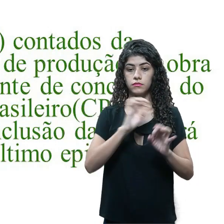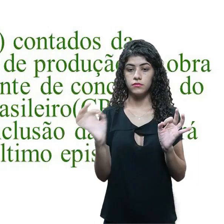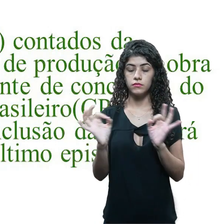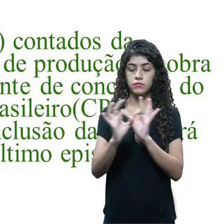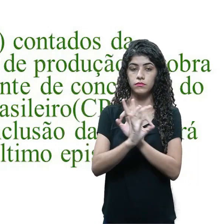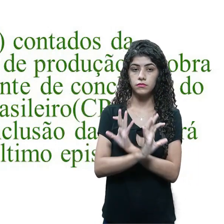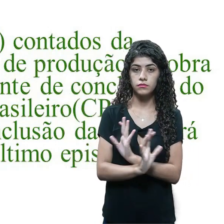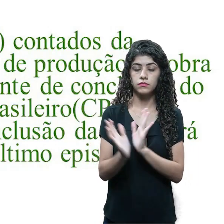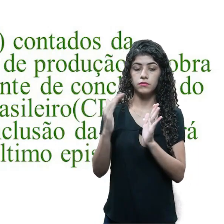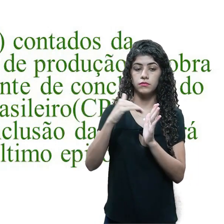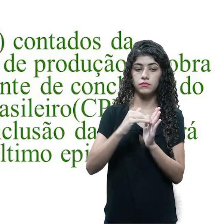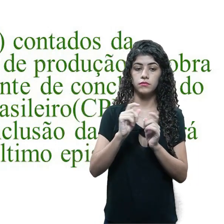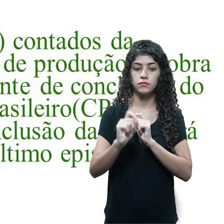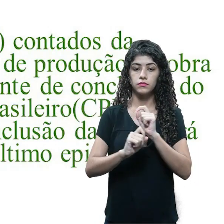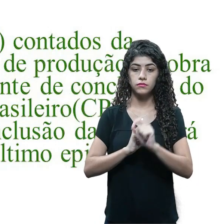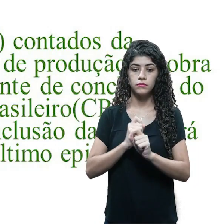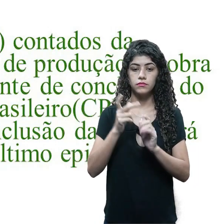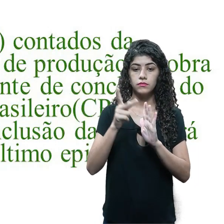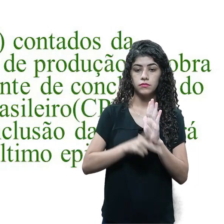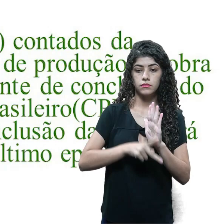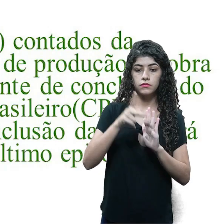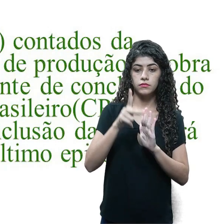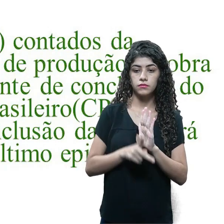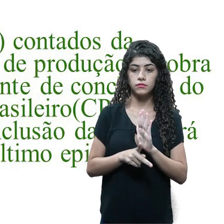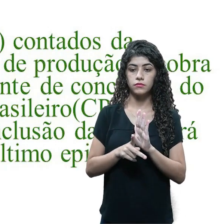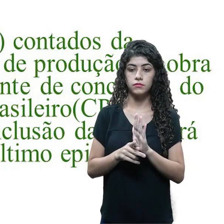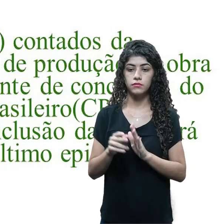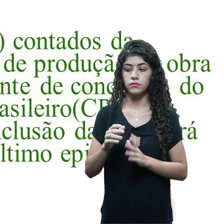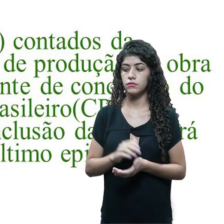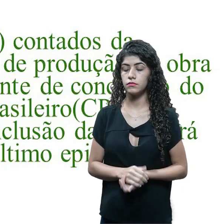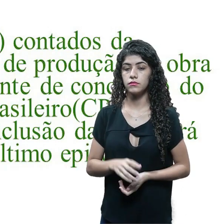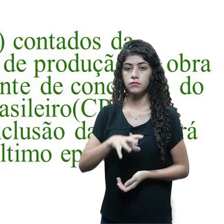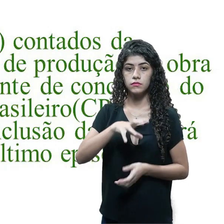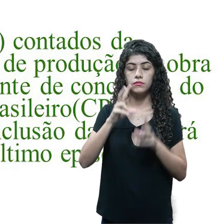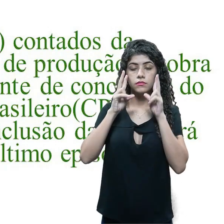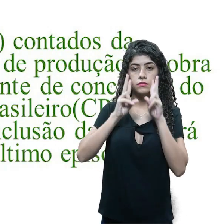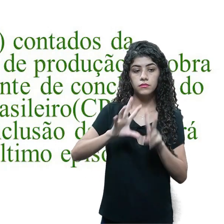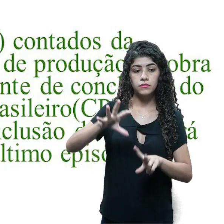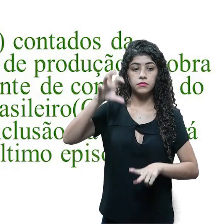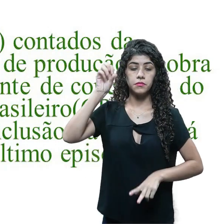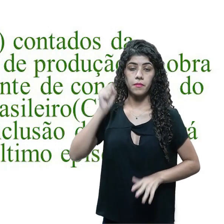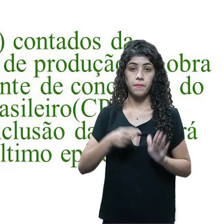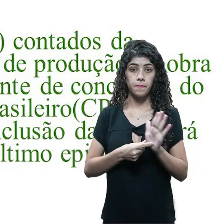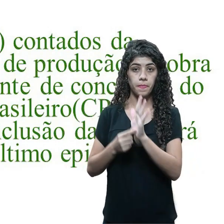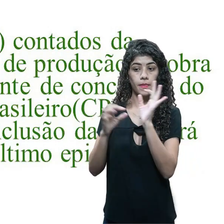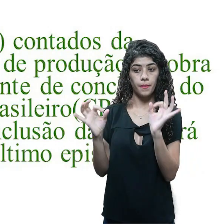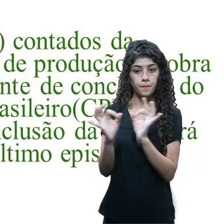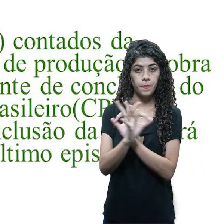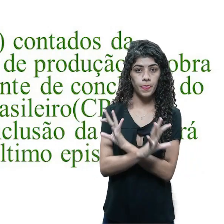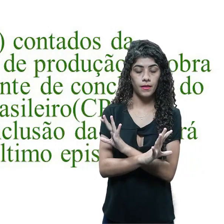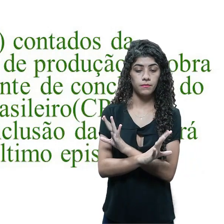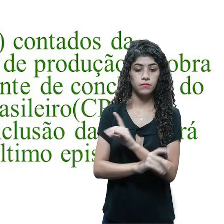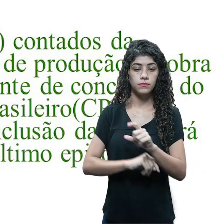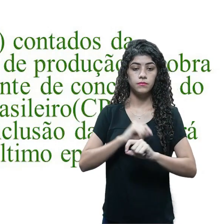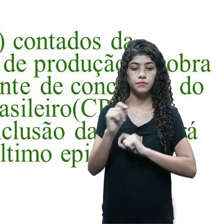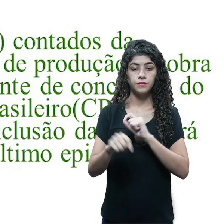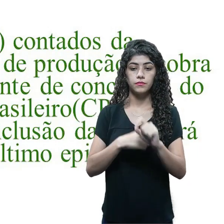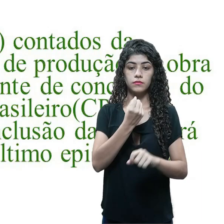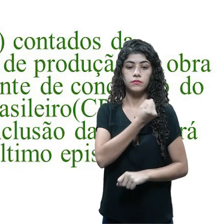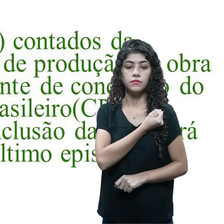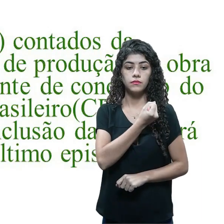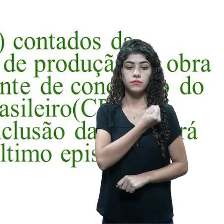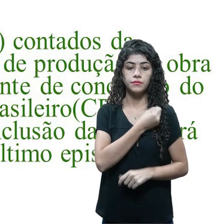do objeto do projeto. Para projetos de produção de obra audiovisual, será considerado como comprovante de conclusão